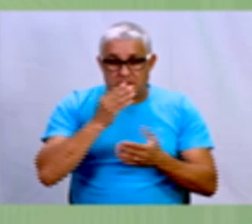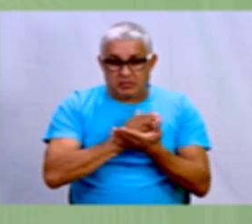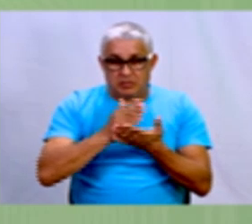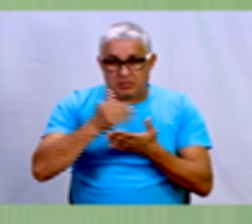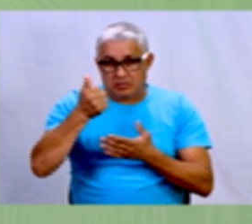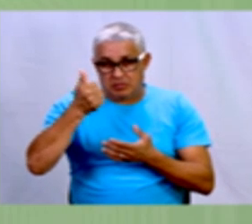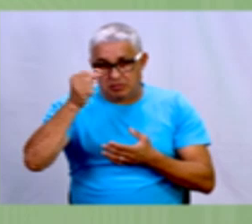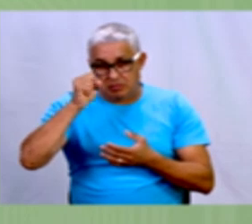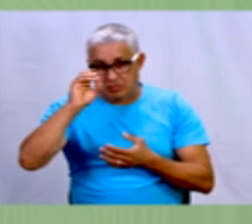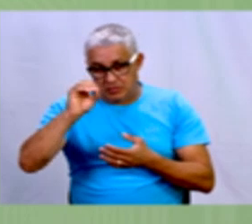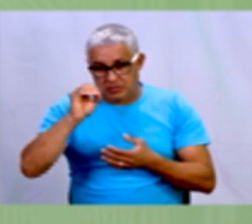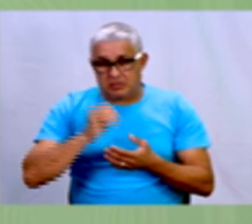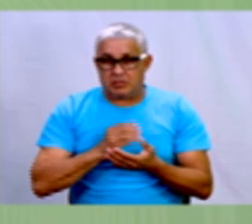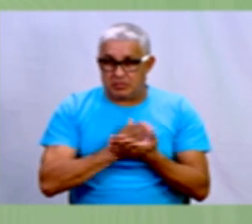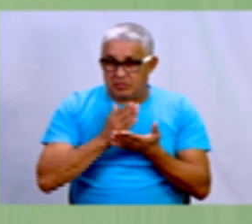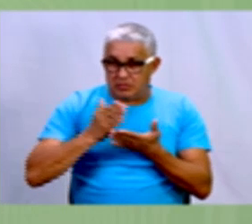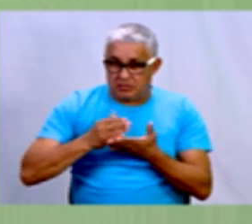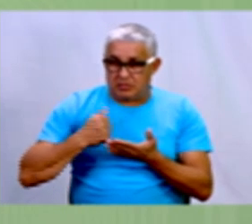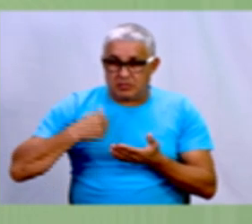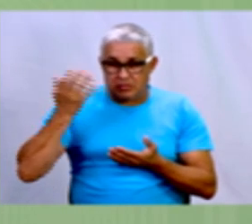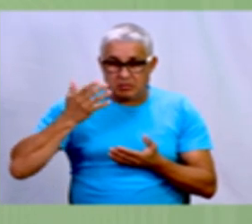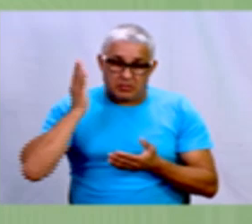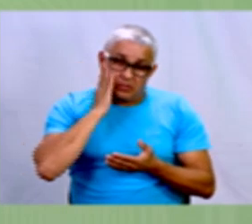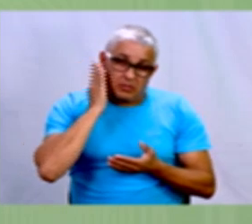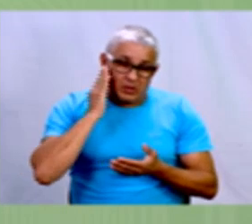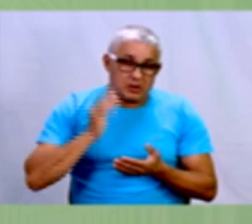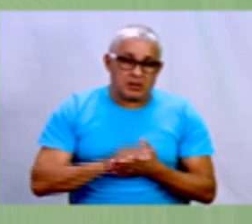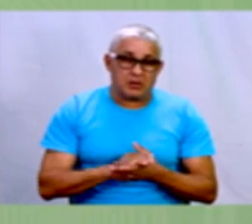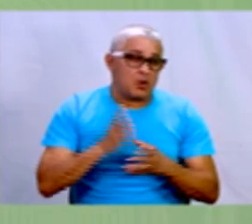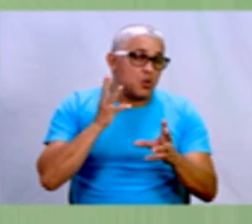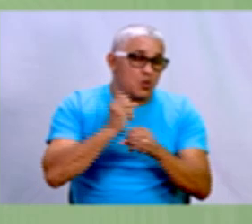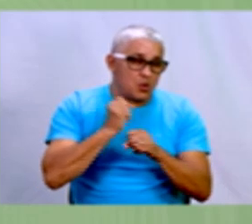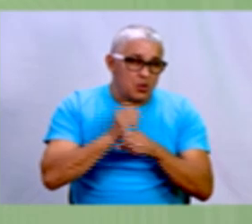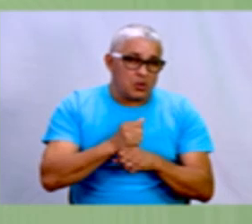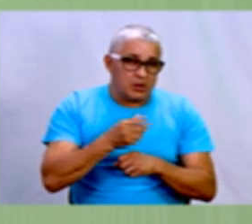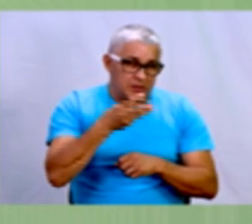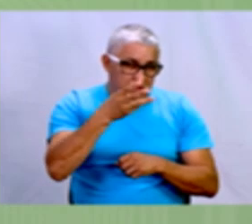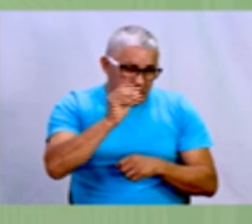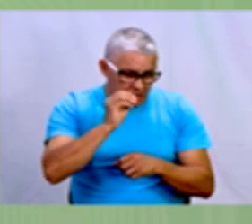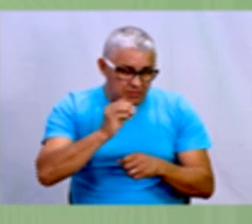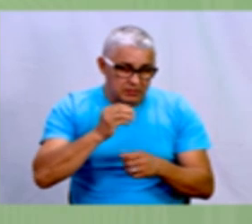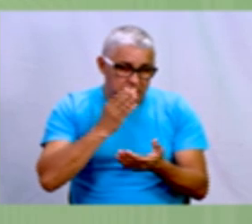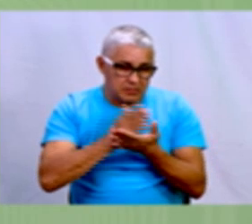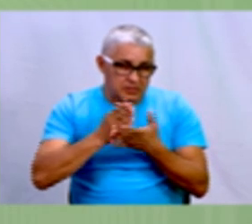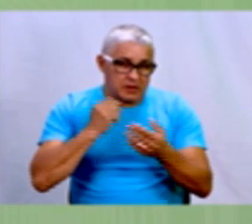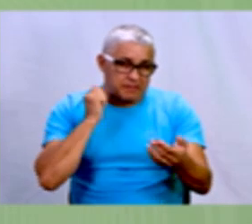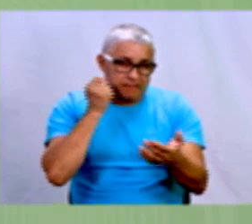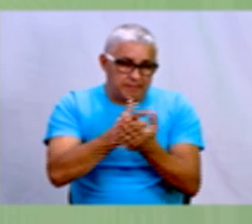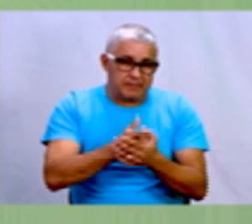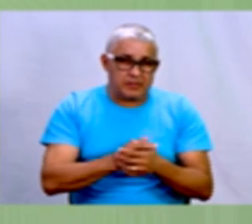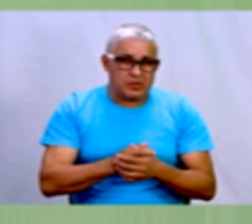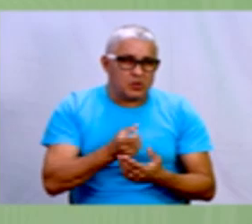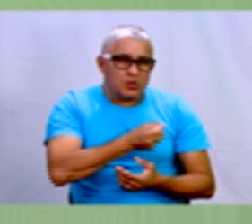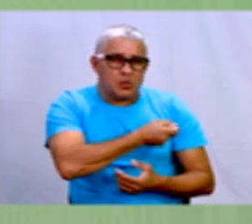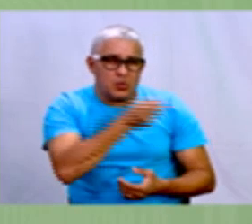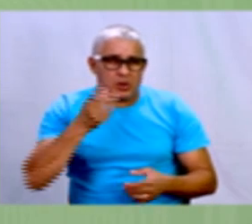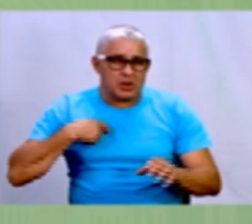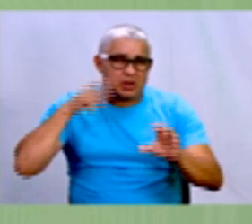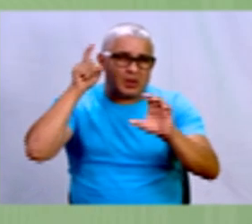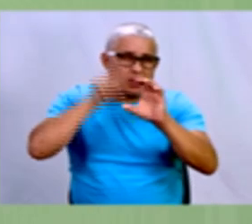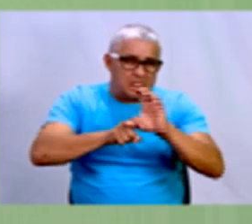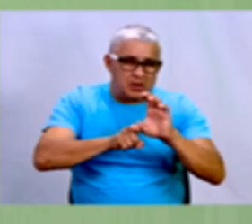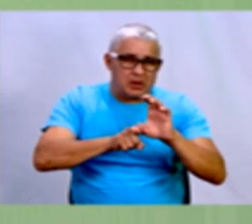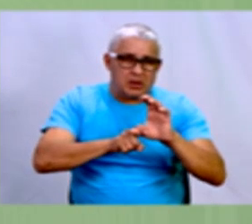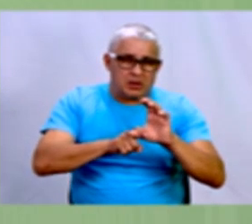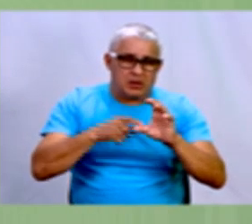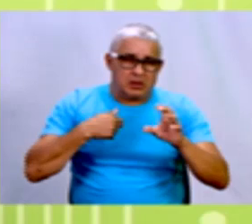parcelas. E eu quero saber qual que vai ser, depois que eu tiver pago 30 parcelas, quanto que eu vou estar devendo, né? Tá bem